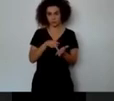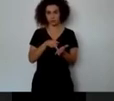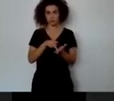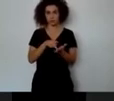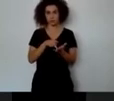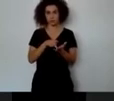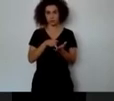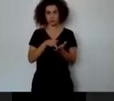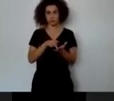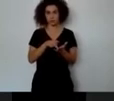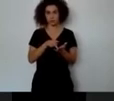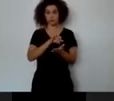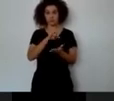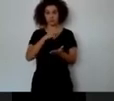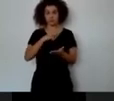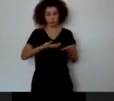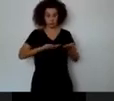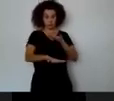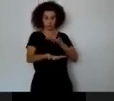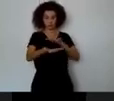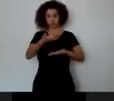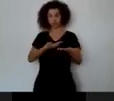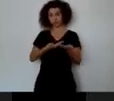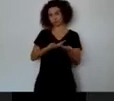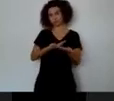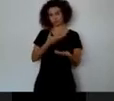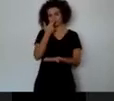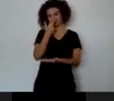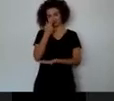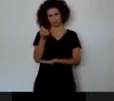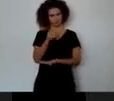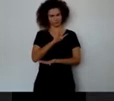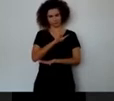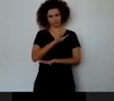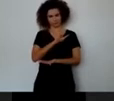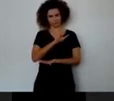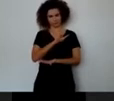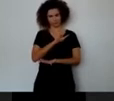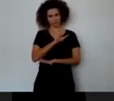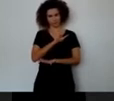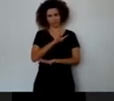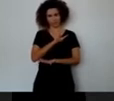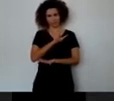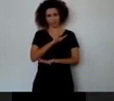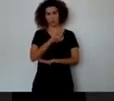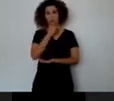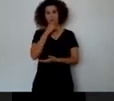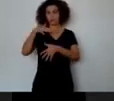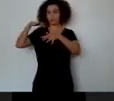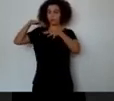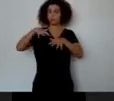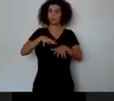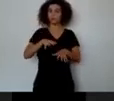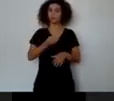a troca que essa pessoa quer, é só uma romantização. O movimento do Vidas Negras Importam,